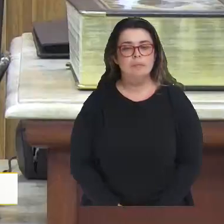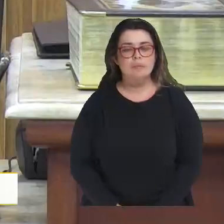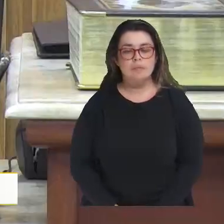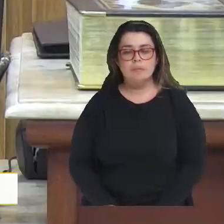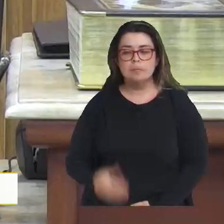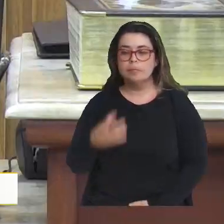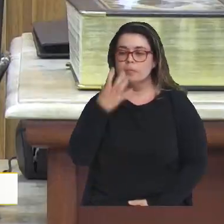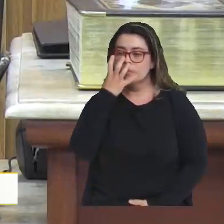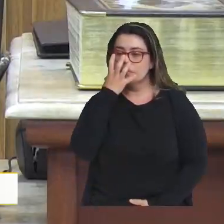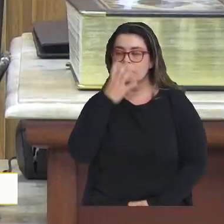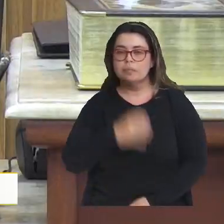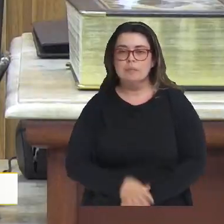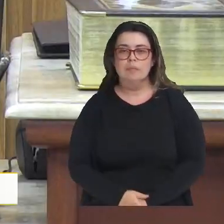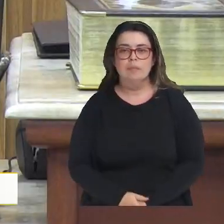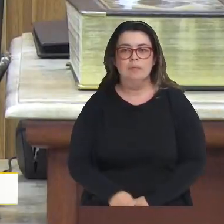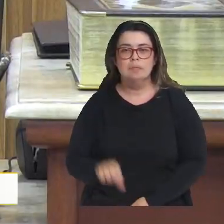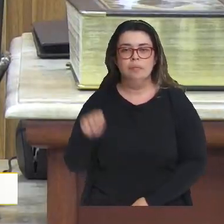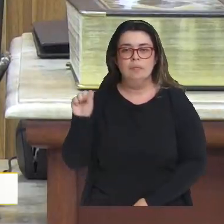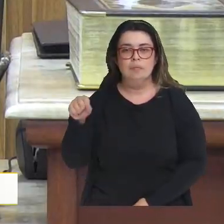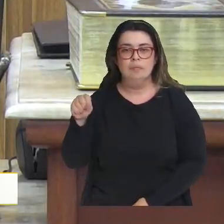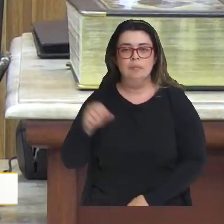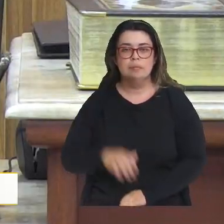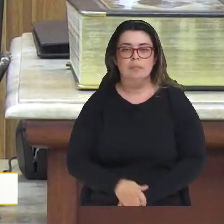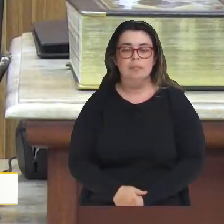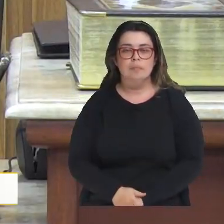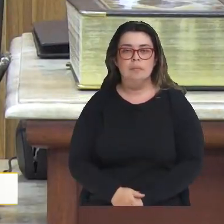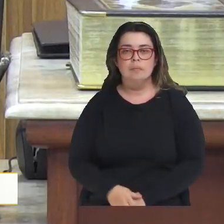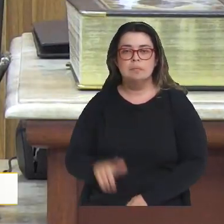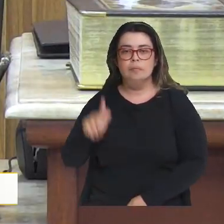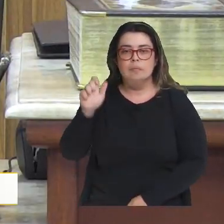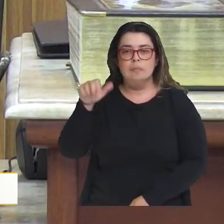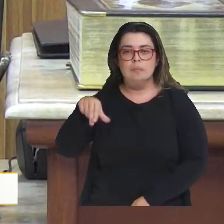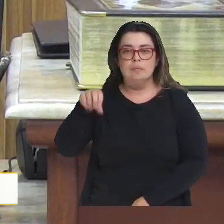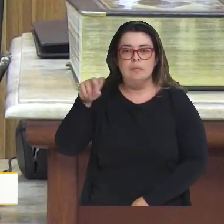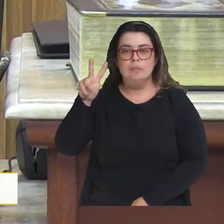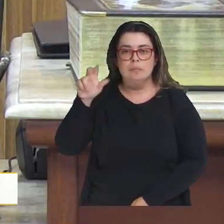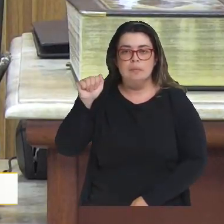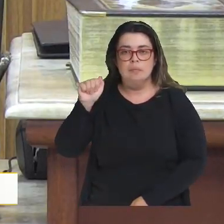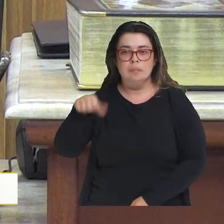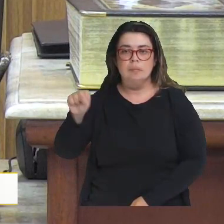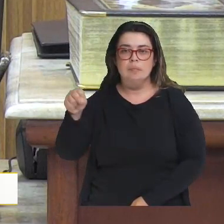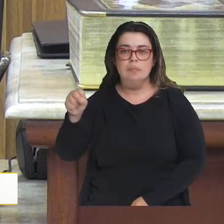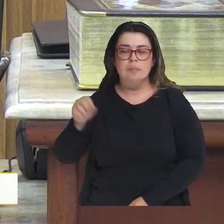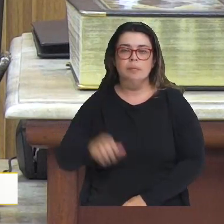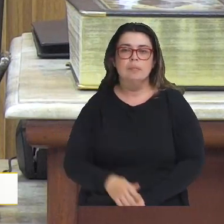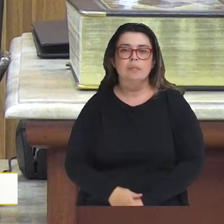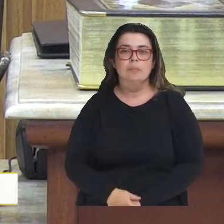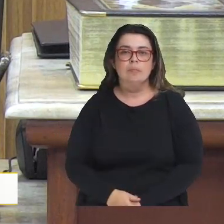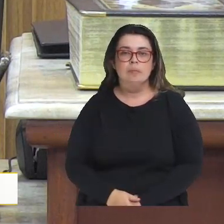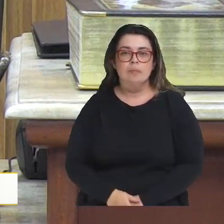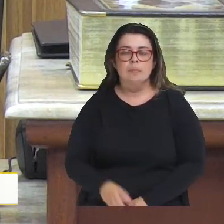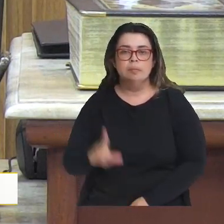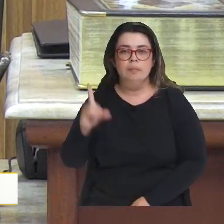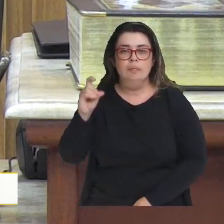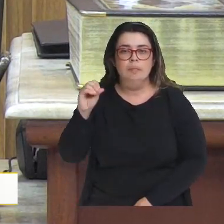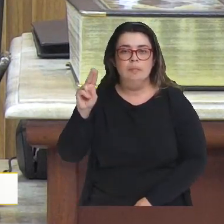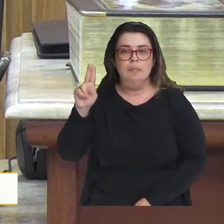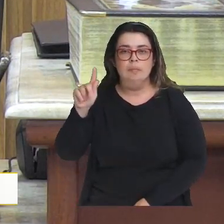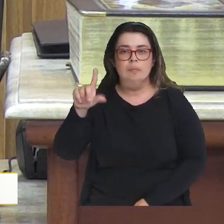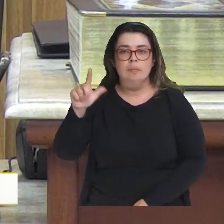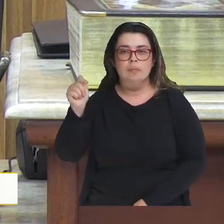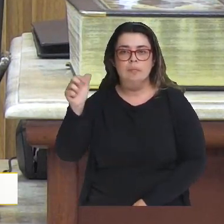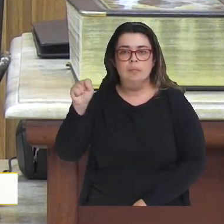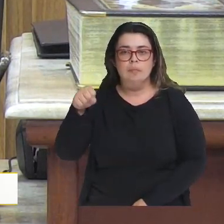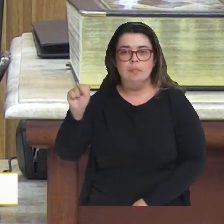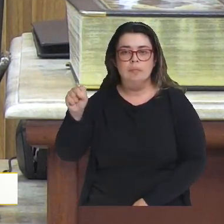Alexandre Cobra vence. Alexandre Cachorrão vota sim. Dionísio de Gênova. Dionísio de Gênova vota sim. Douglas Azevedo. Douglas Azevedo vota